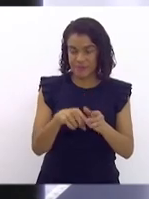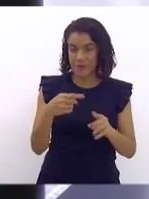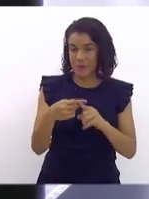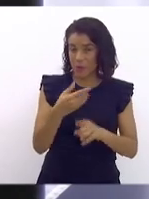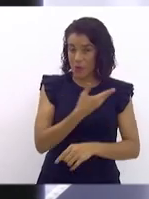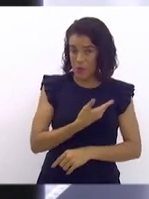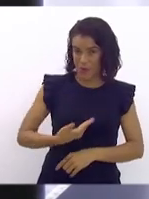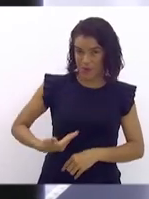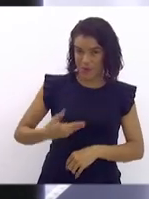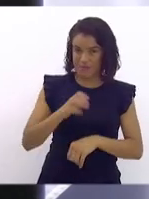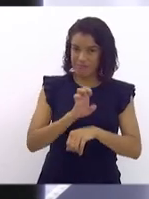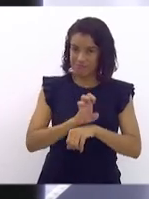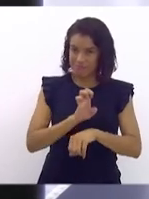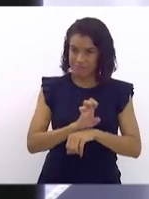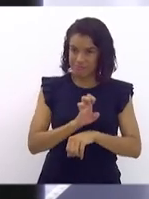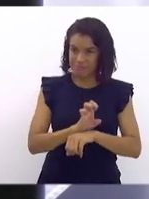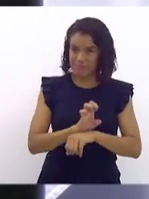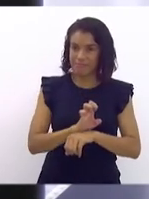governo do Estado